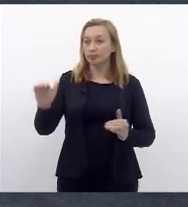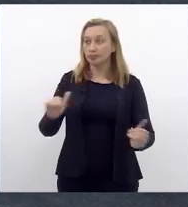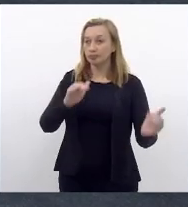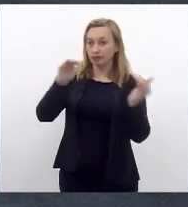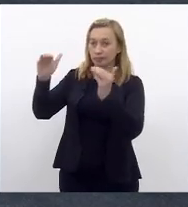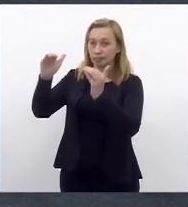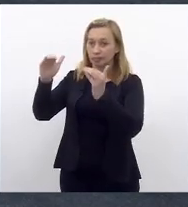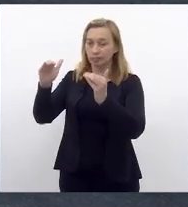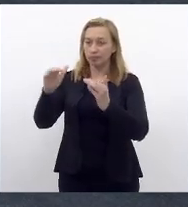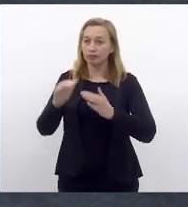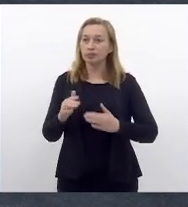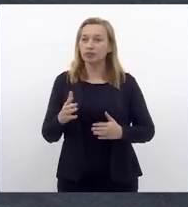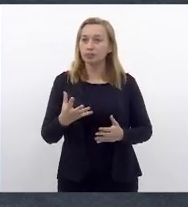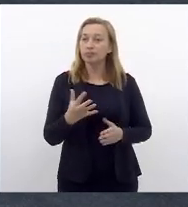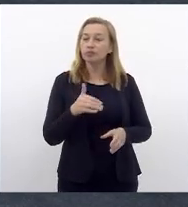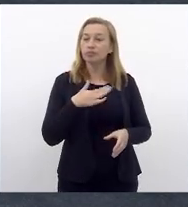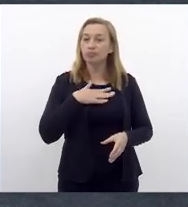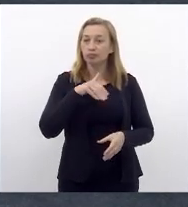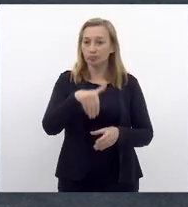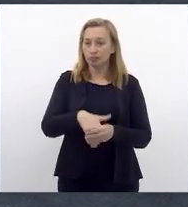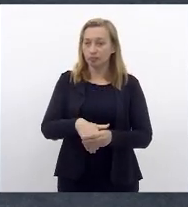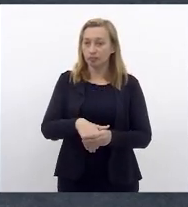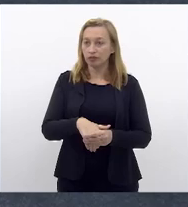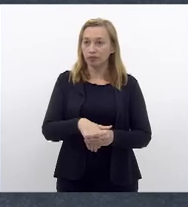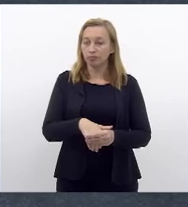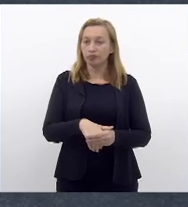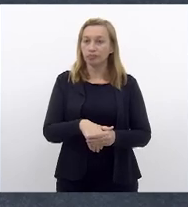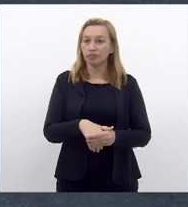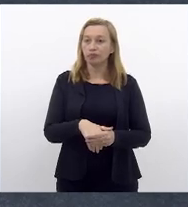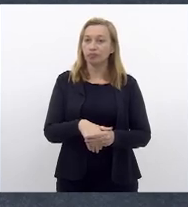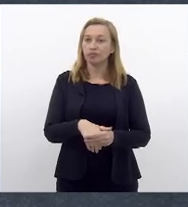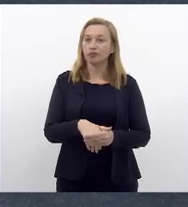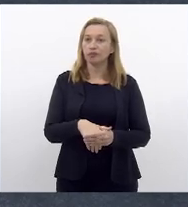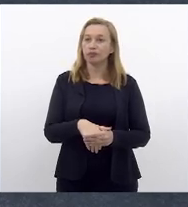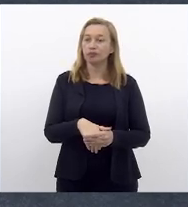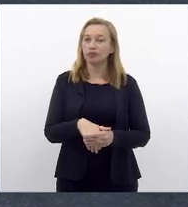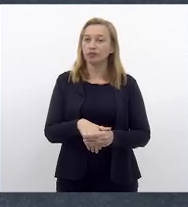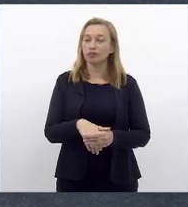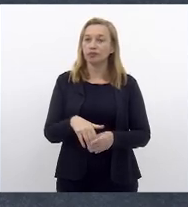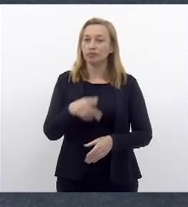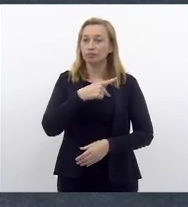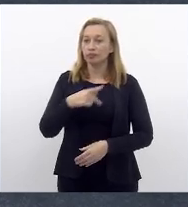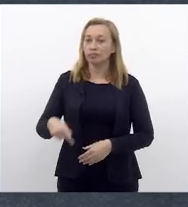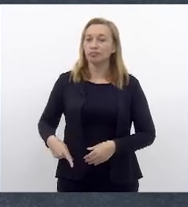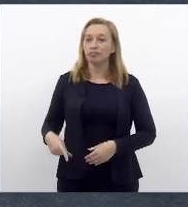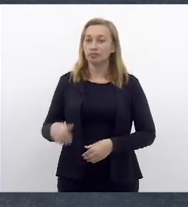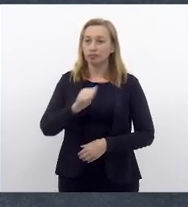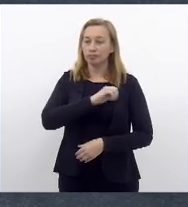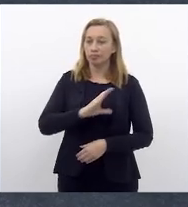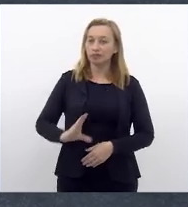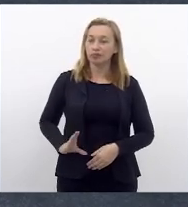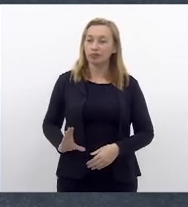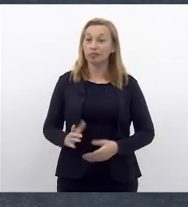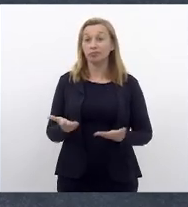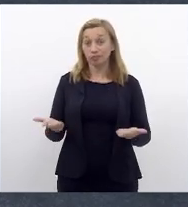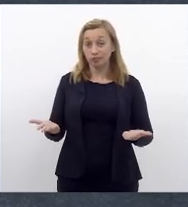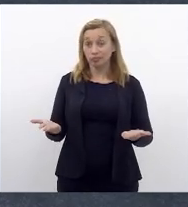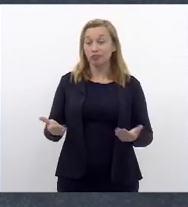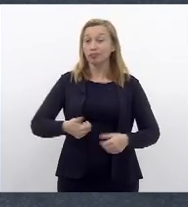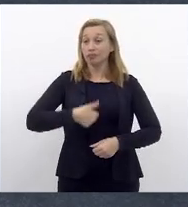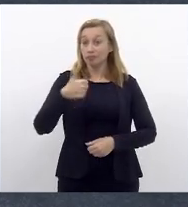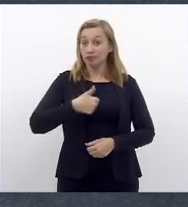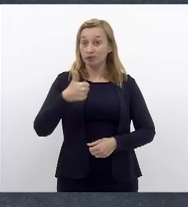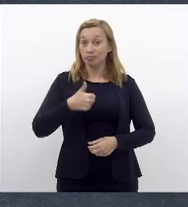que, conseguindo meu voto é o voto do presidente André Ciriano. De modo que, na